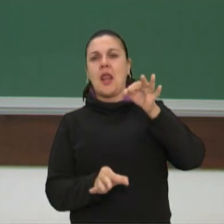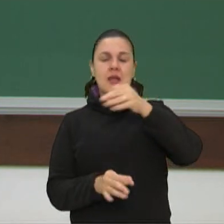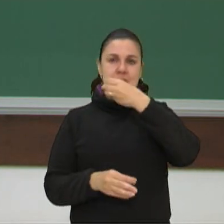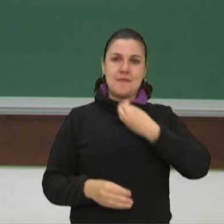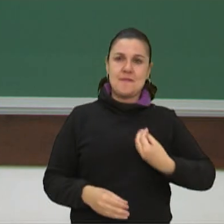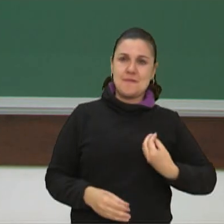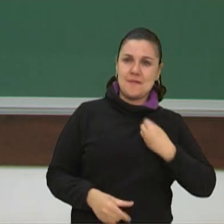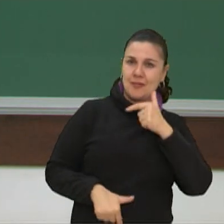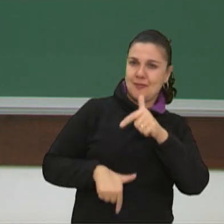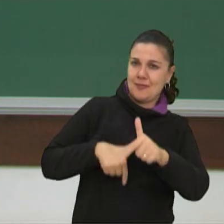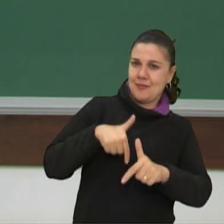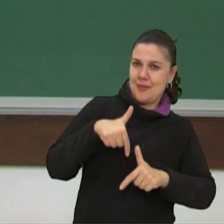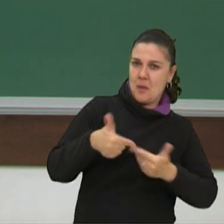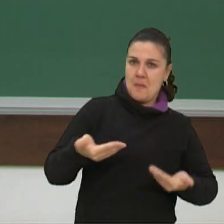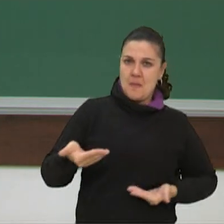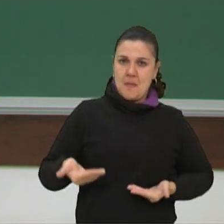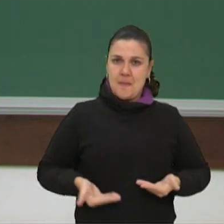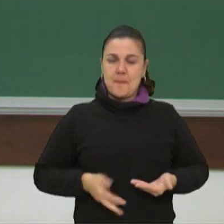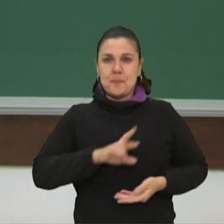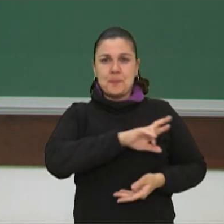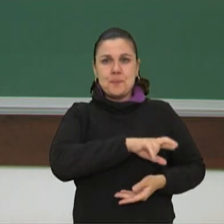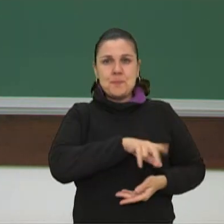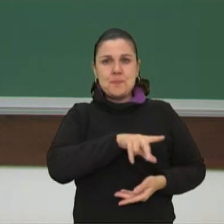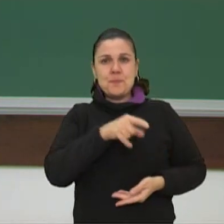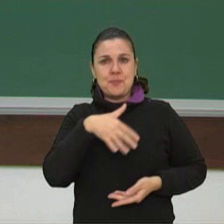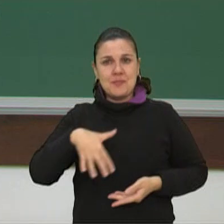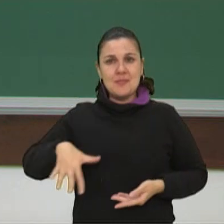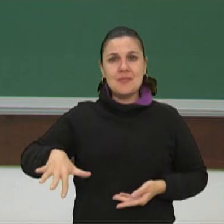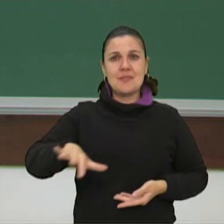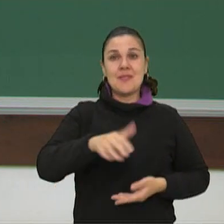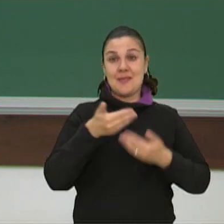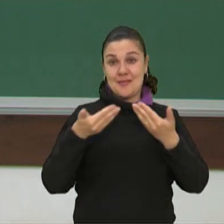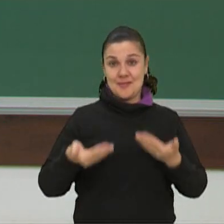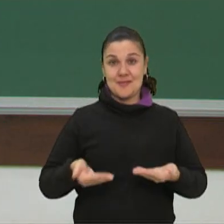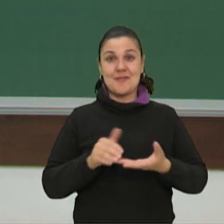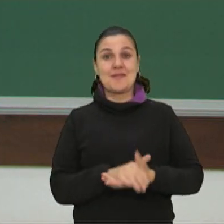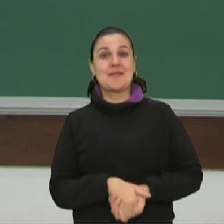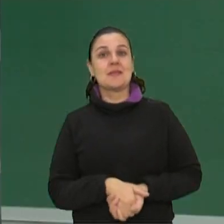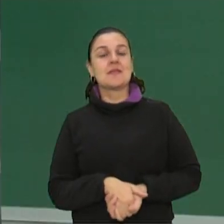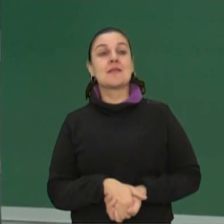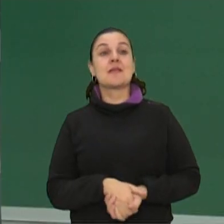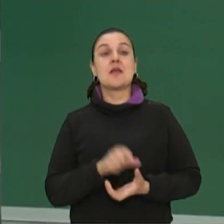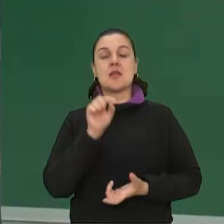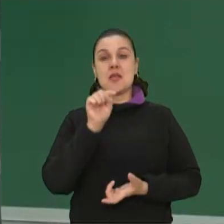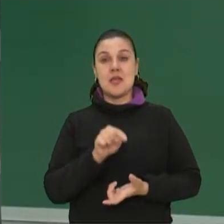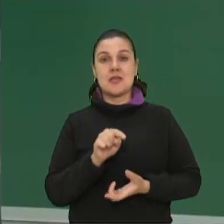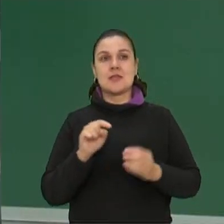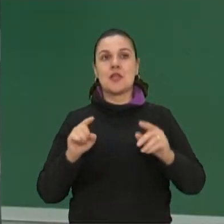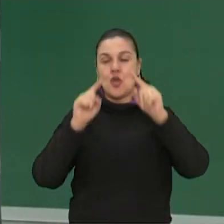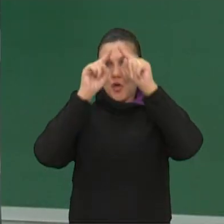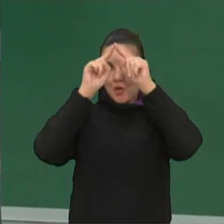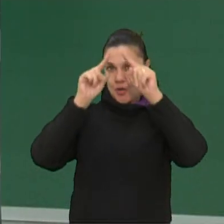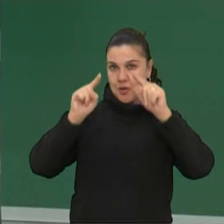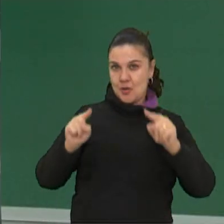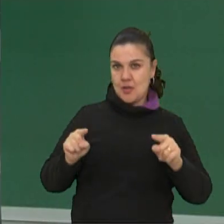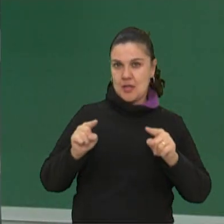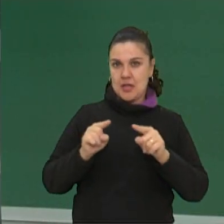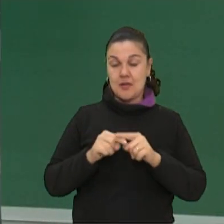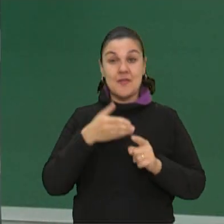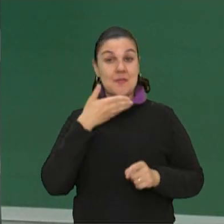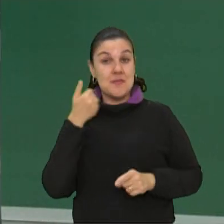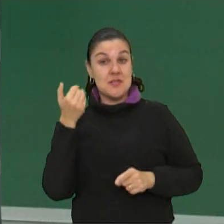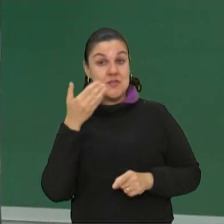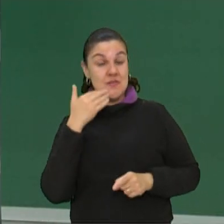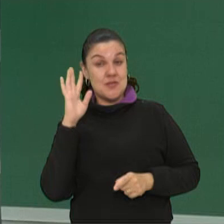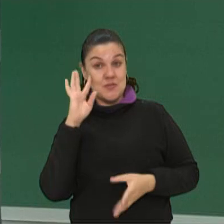de ocupações e de pessoas de diferentes níveis nessas minas. Esse esquema de pirâmide vai ficar um pouco mais